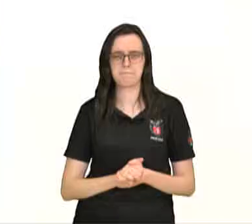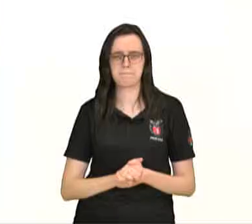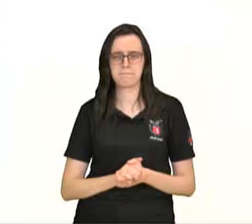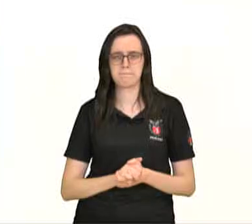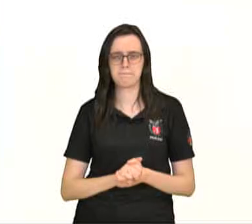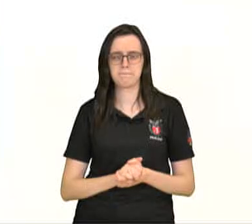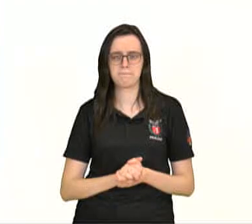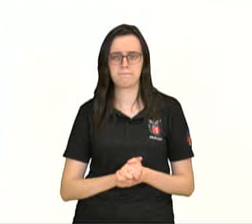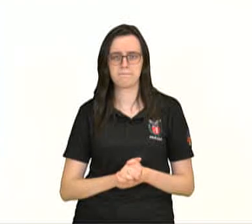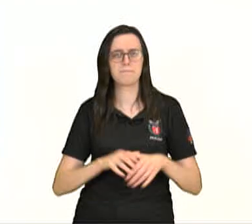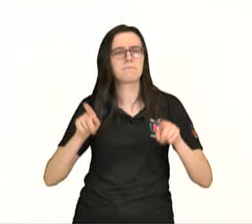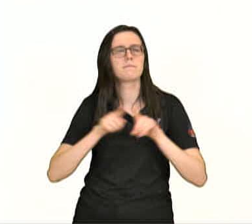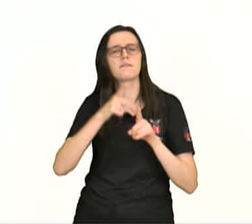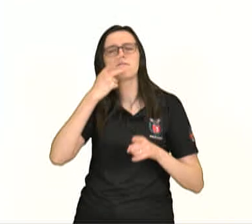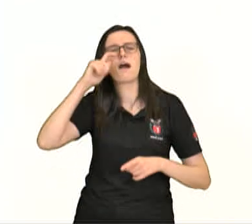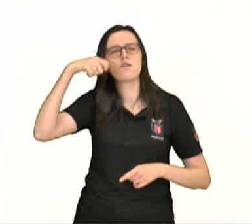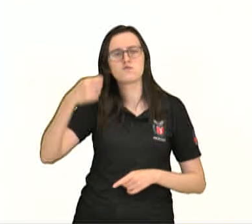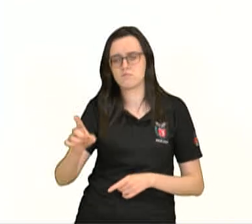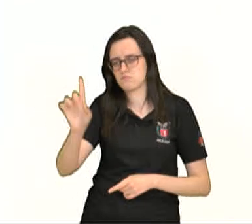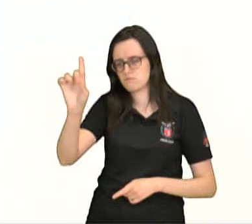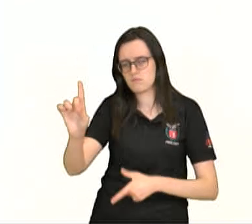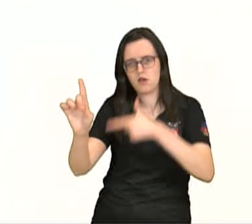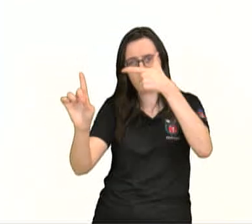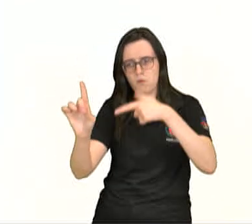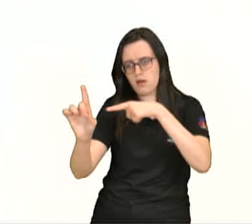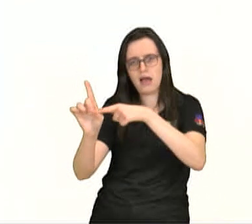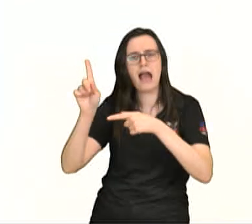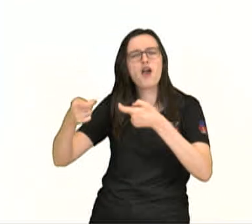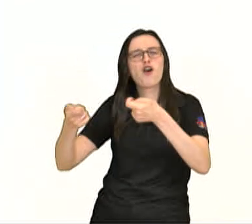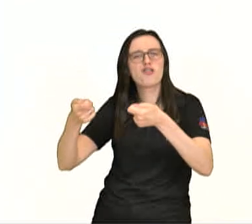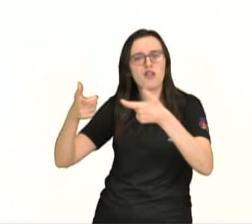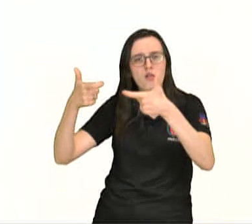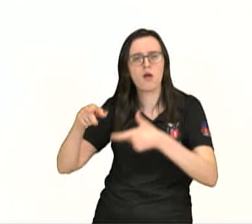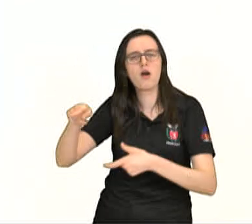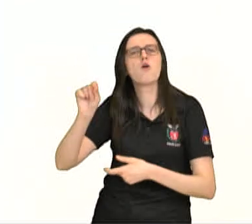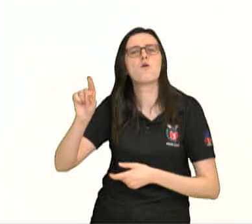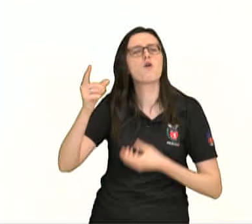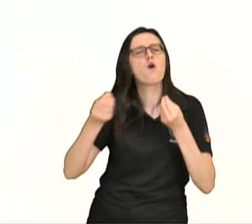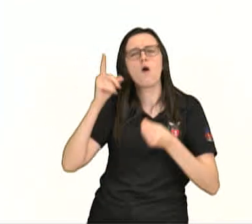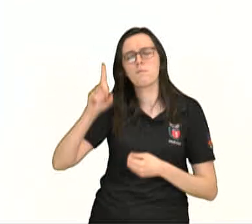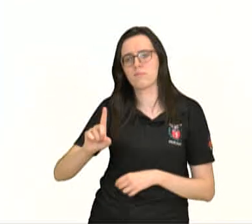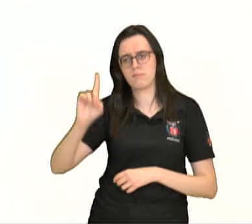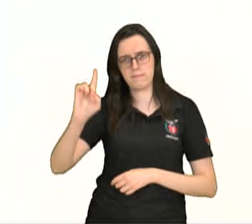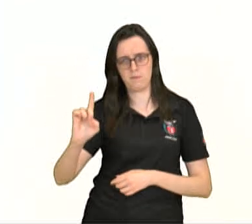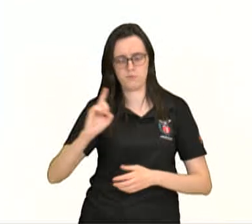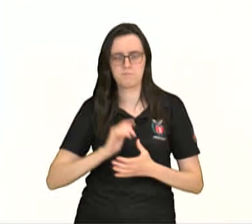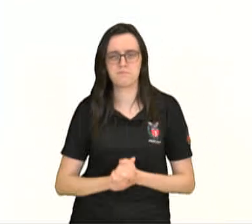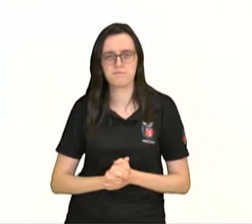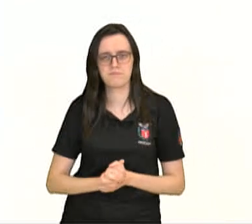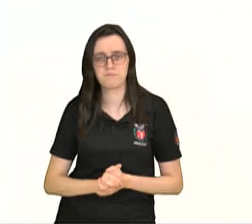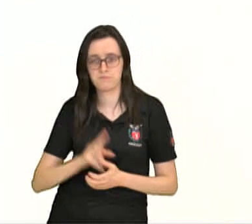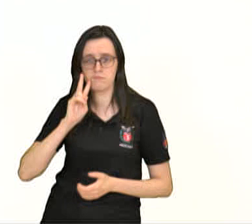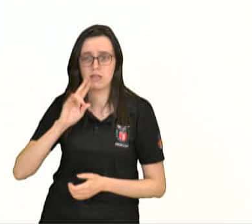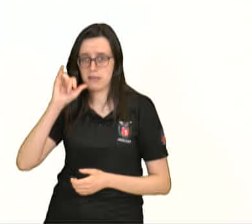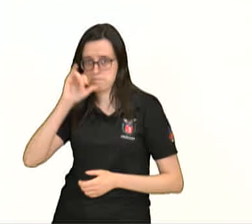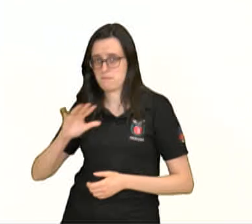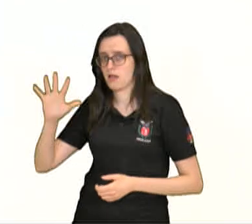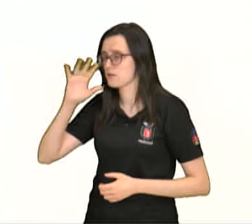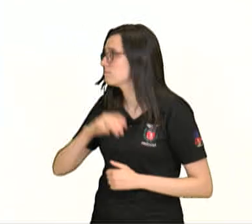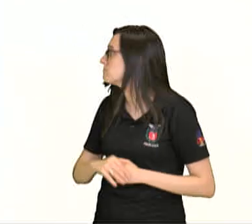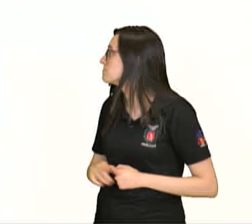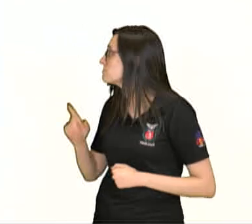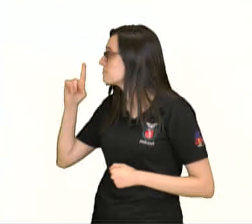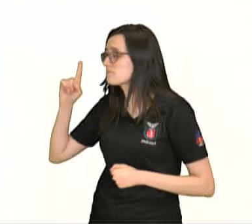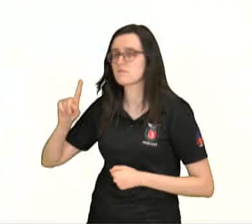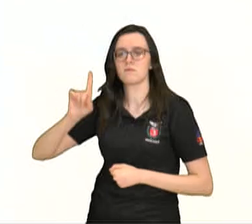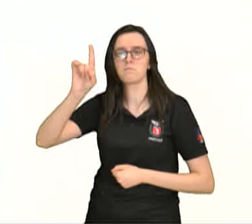Os pontos de controle. A gente falou bastante sobre pontos de controle, agora a gente vai ver como que é um ponto de controle. Então, aqui está um ponto de controle no visual